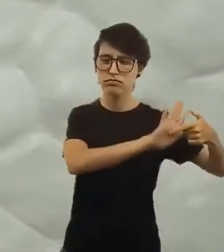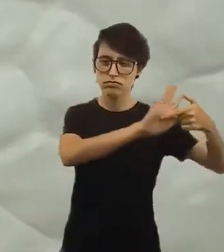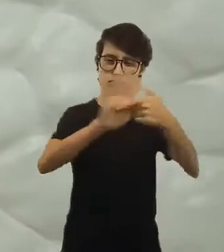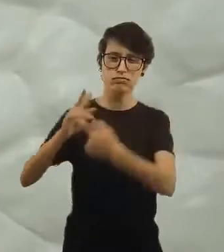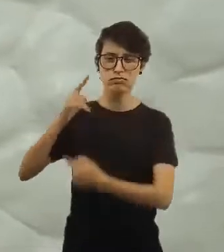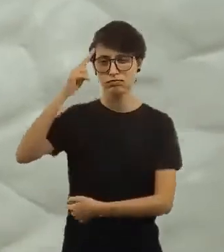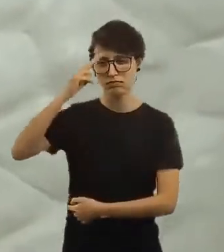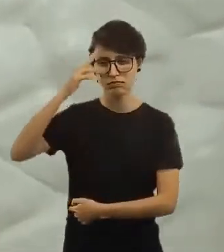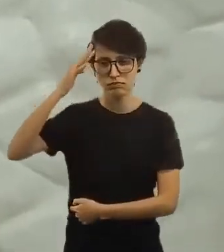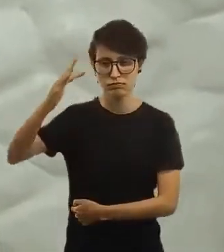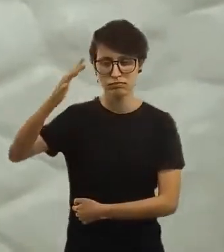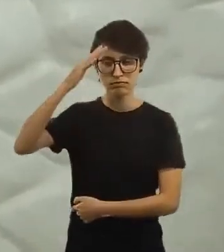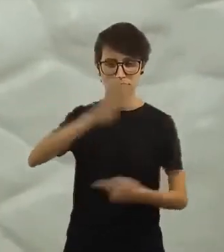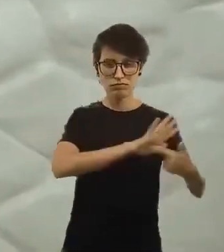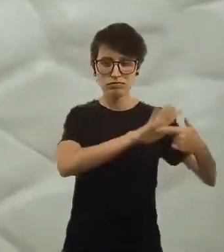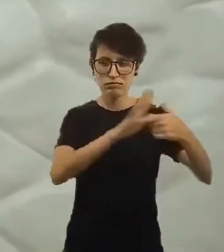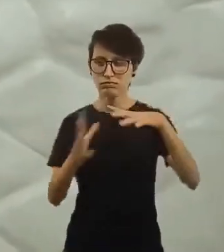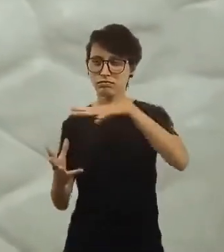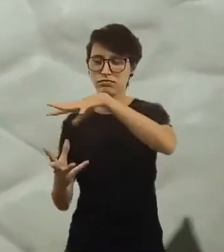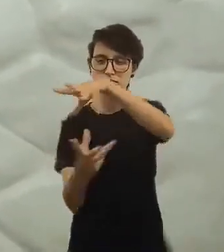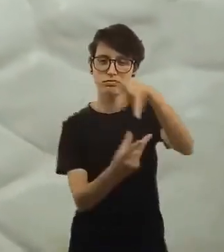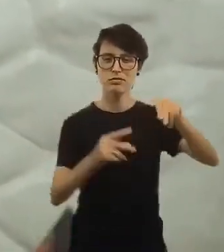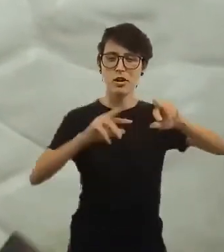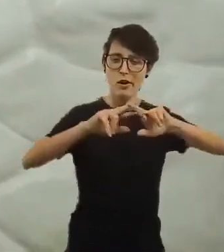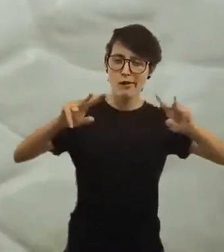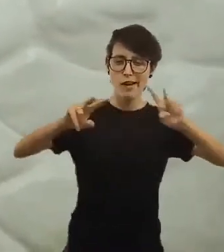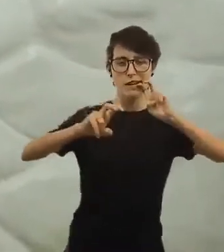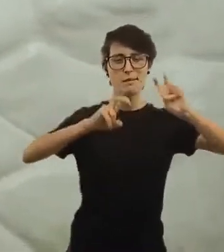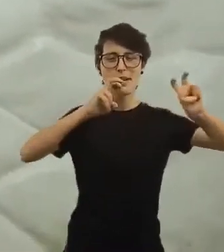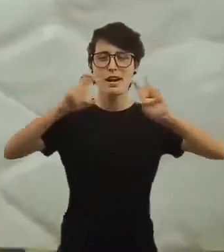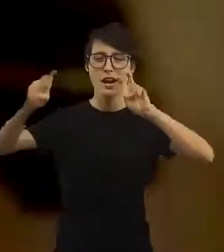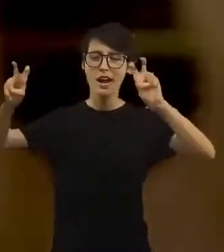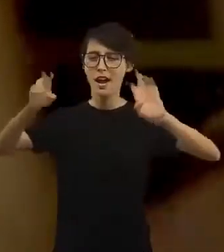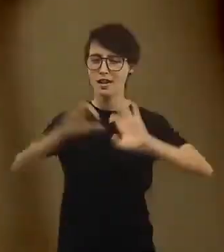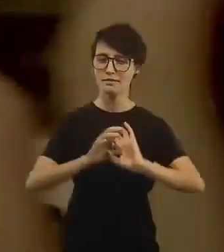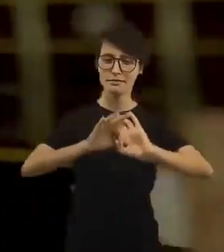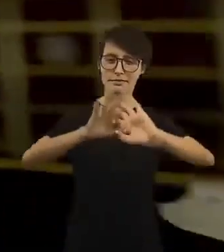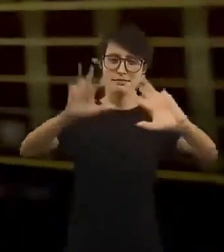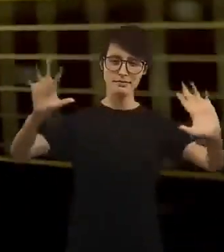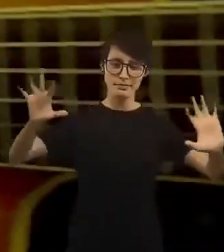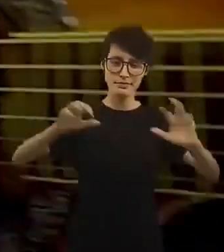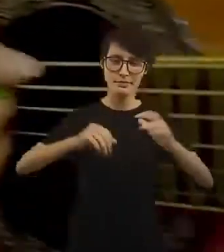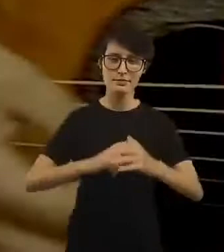mundo com muitos gritos de liberdade.